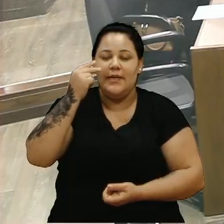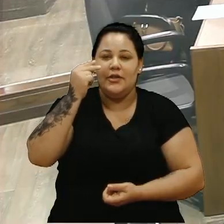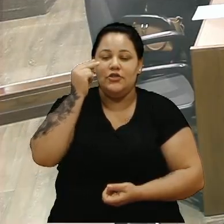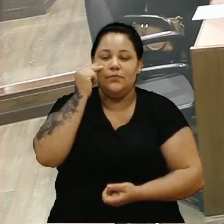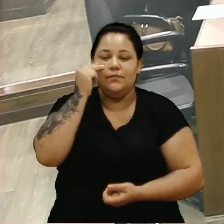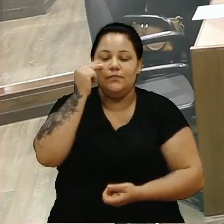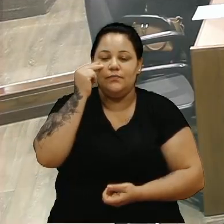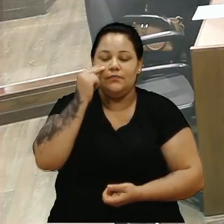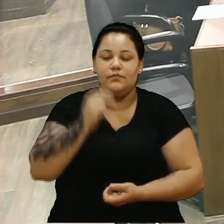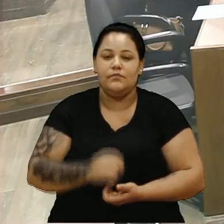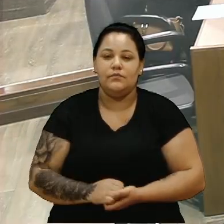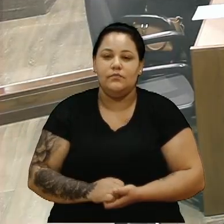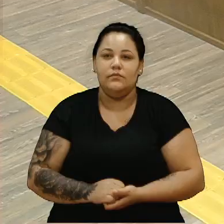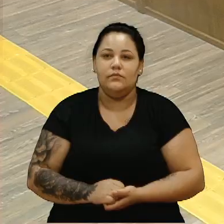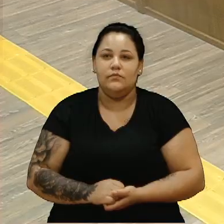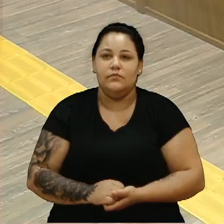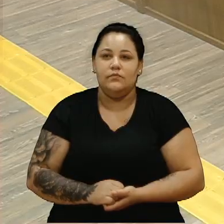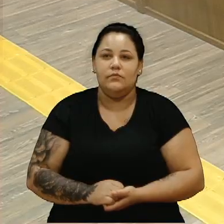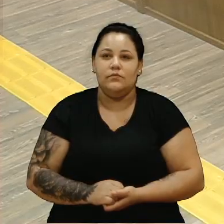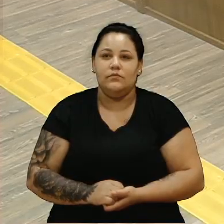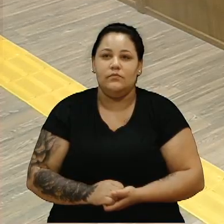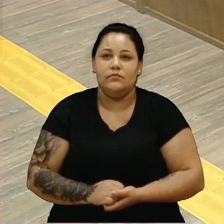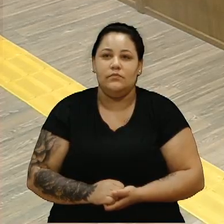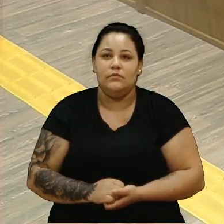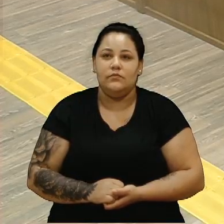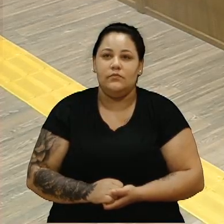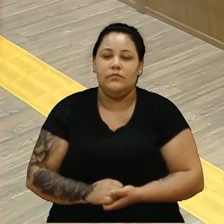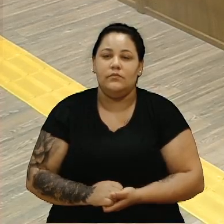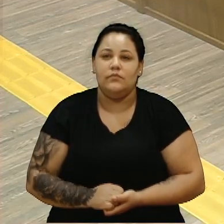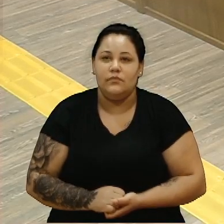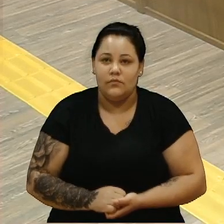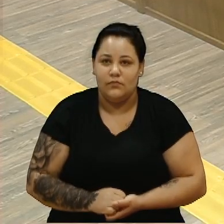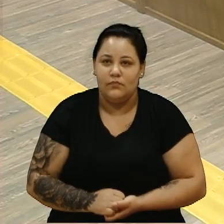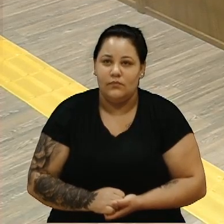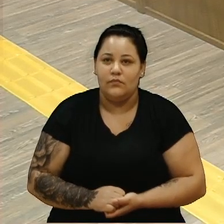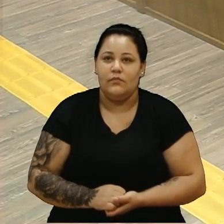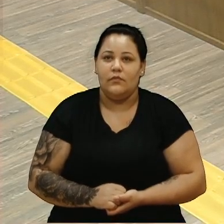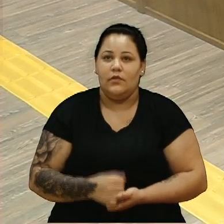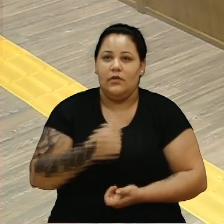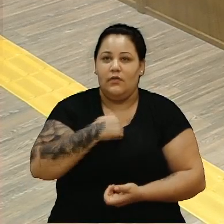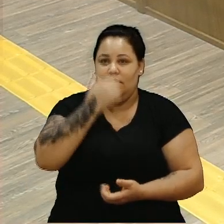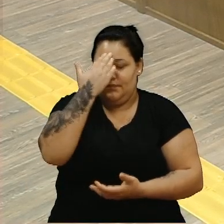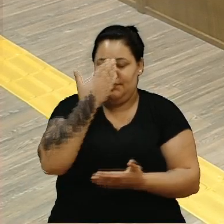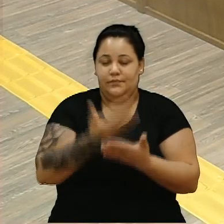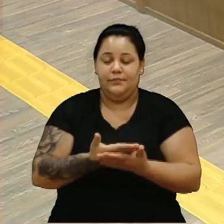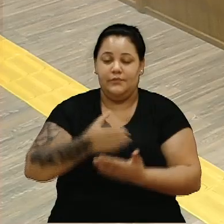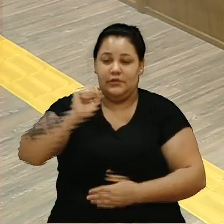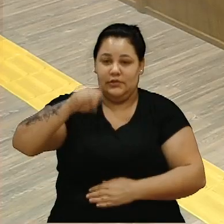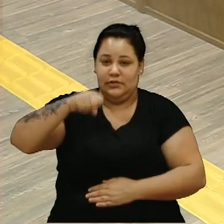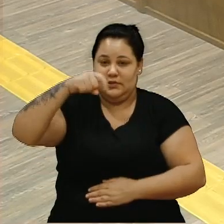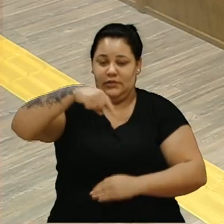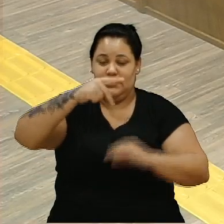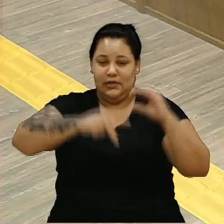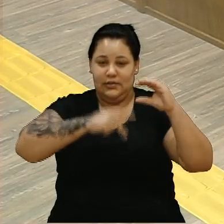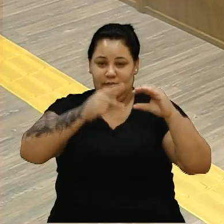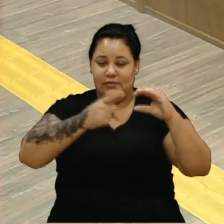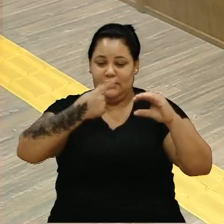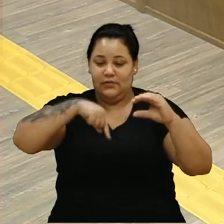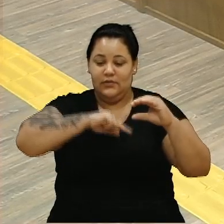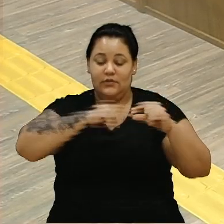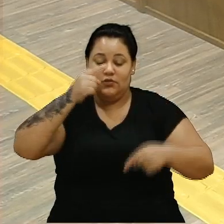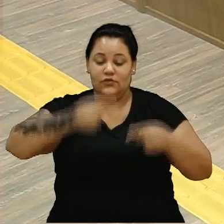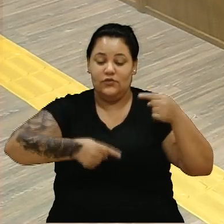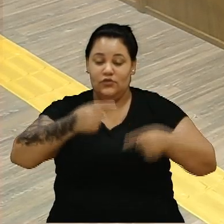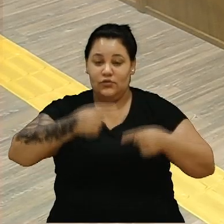Perfeito, presidente. Eu acredito que aqui nessa casa nós muitas vezes debatemos